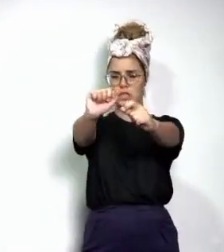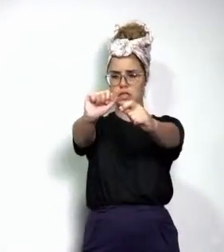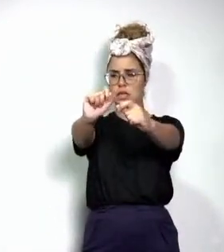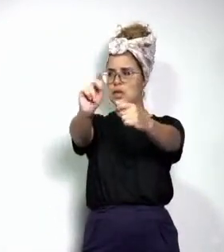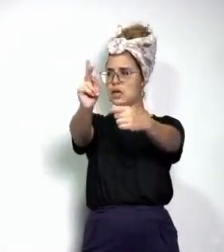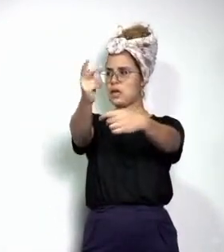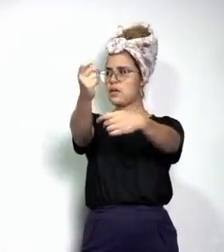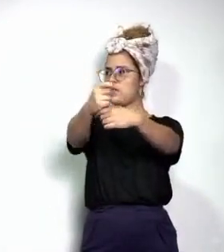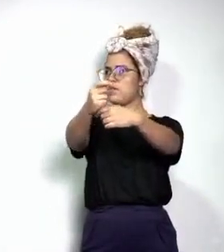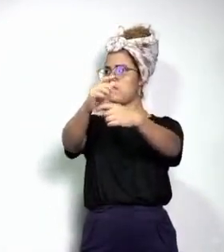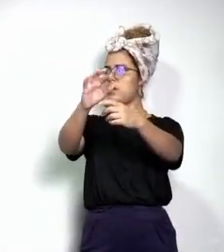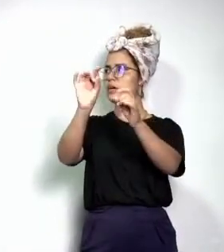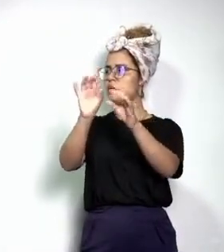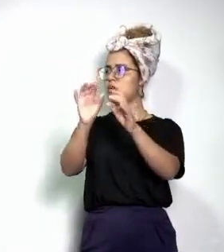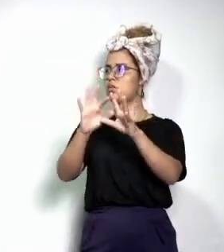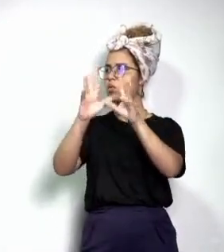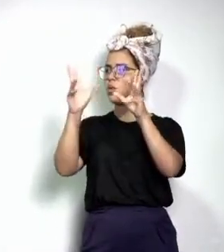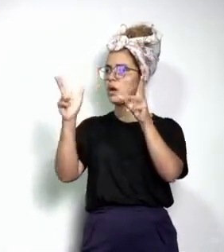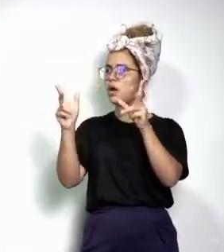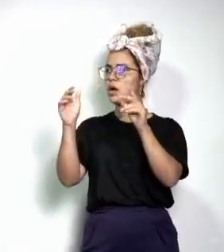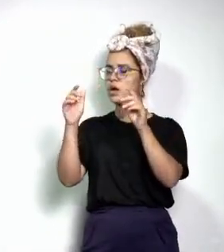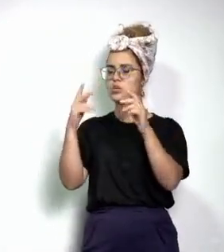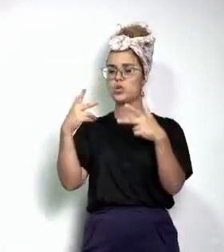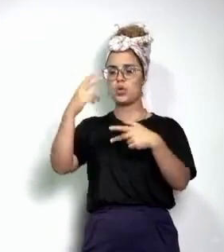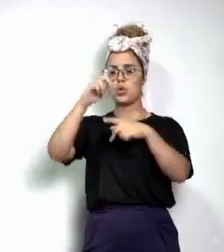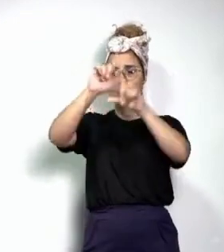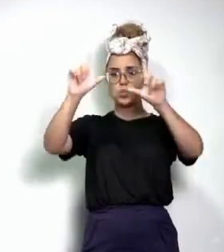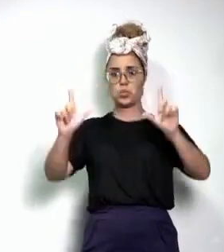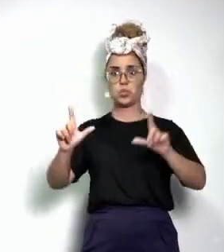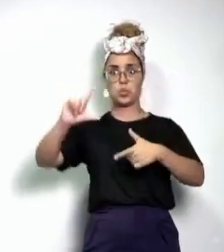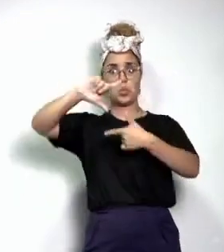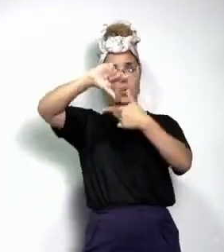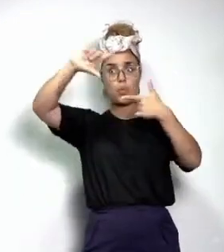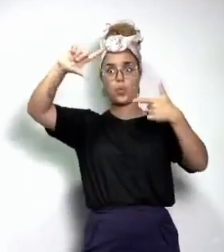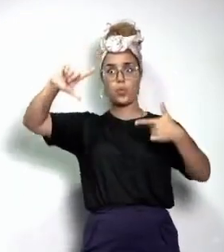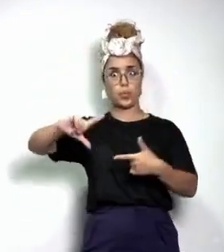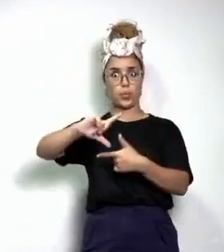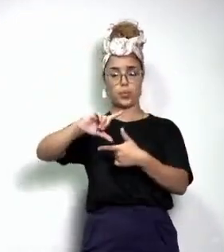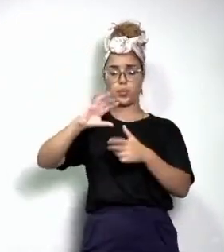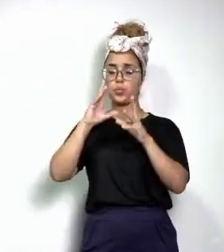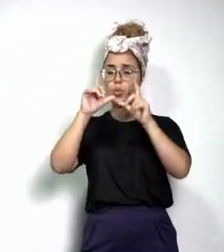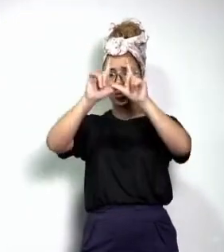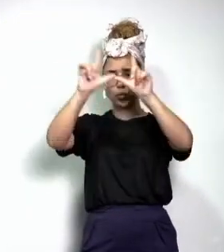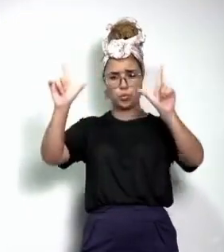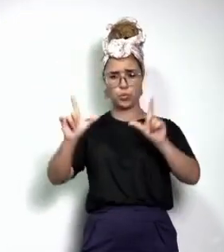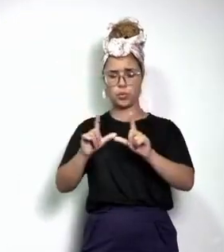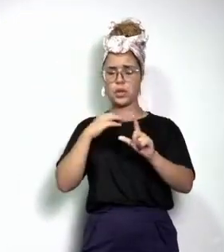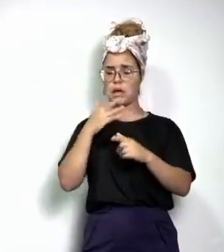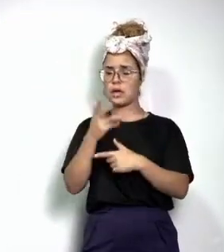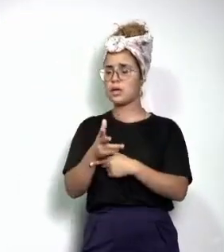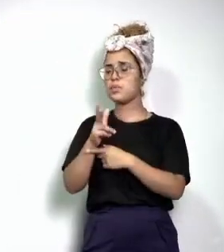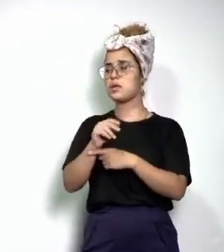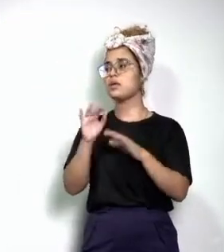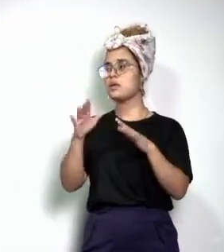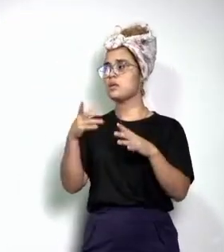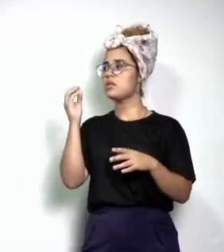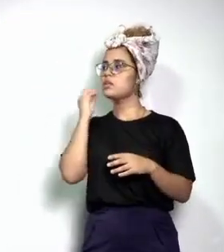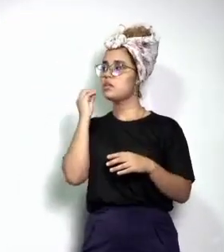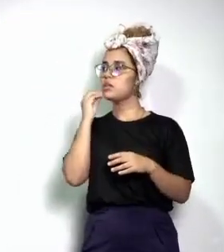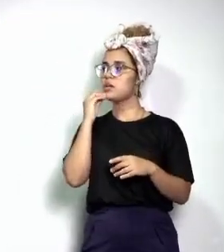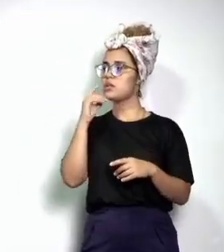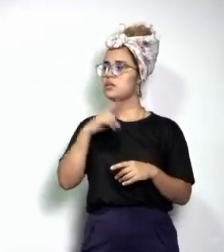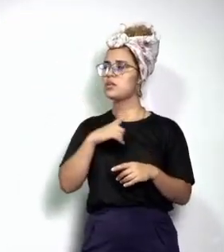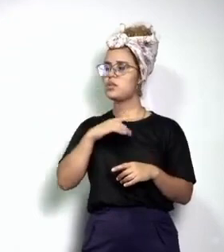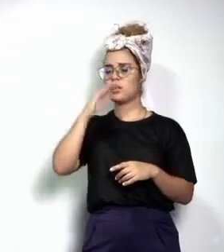claquete, vai estar pegando quase que no enquadramento todo da câmera. Então, a gente tenta